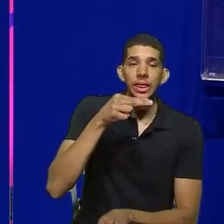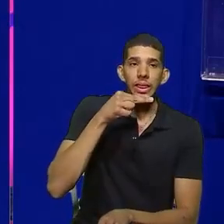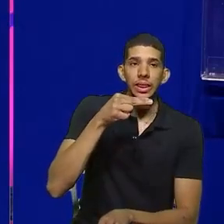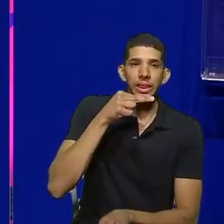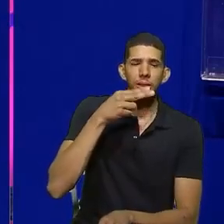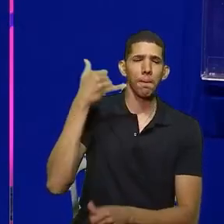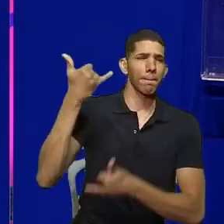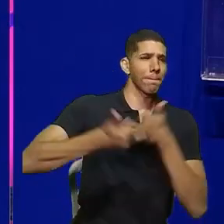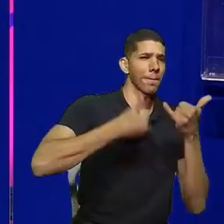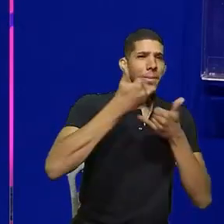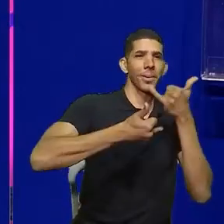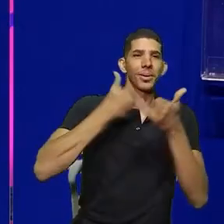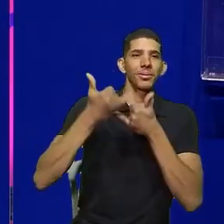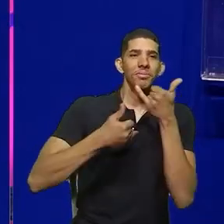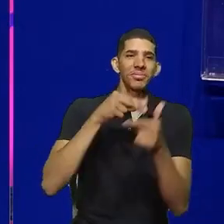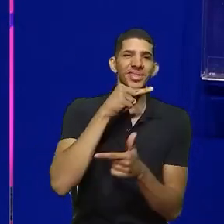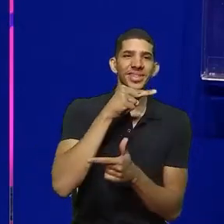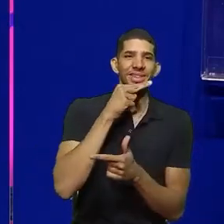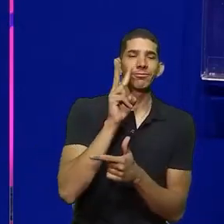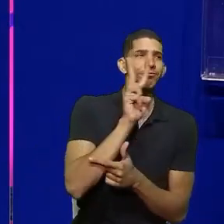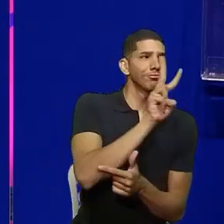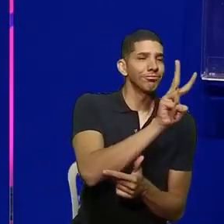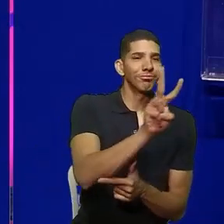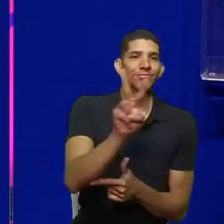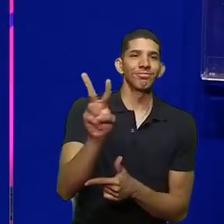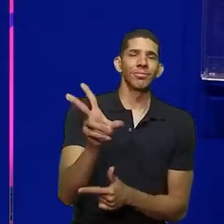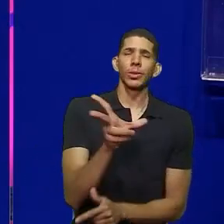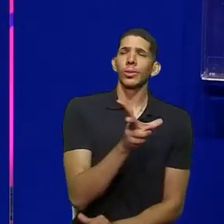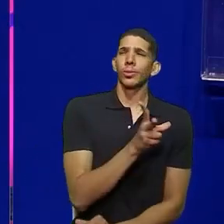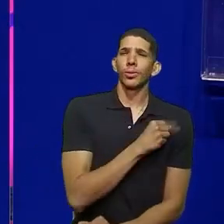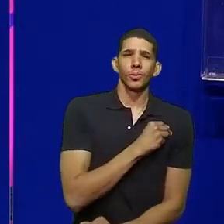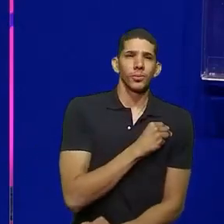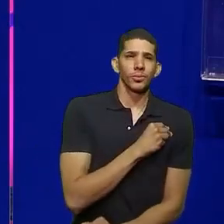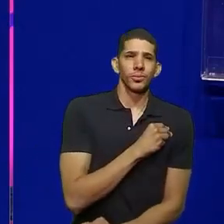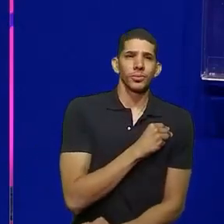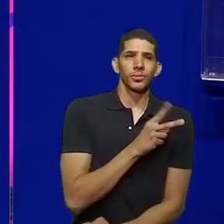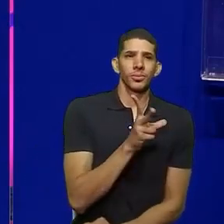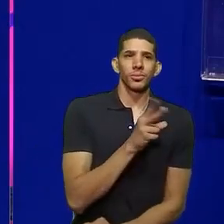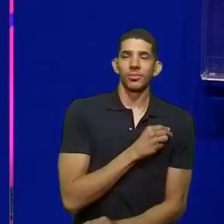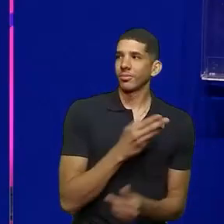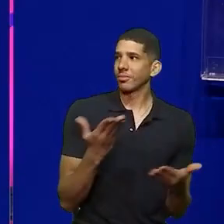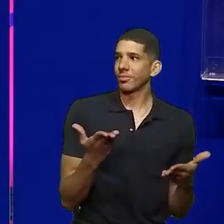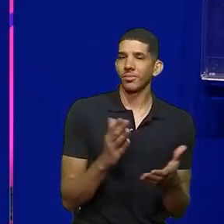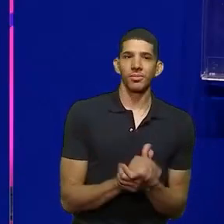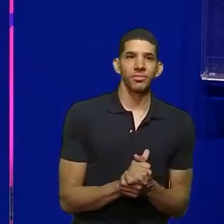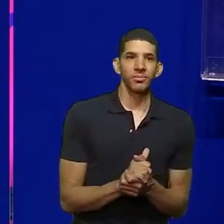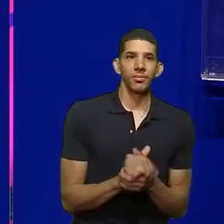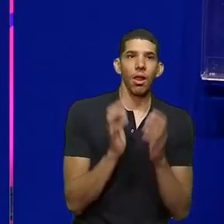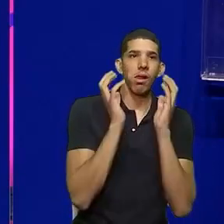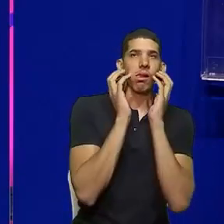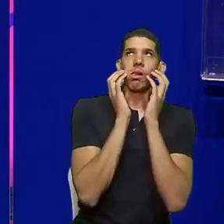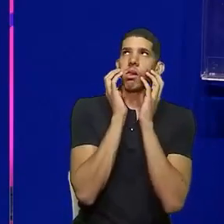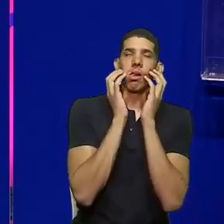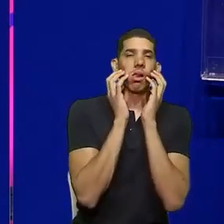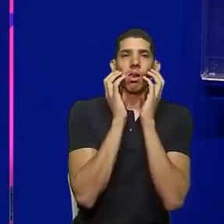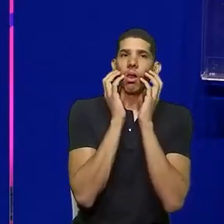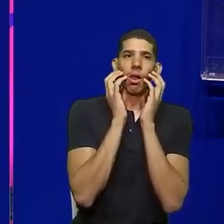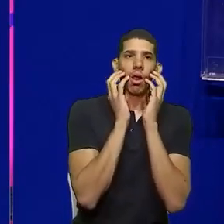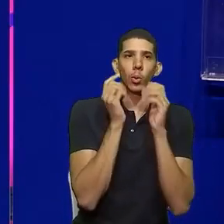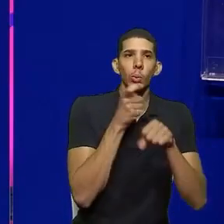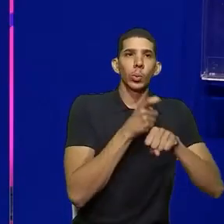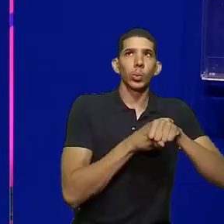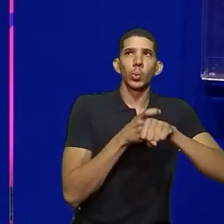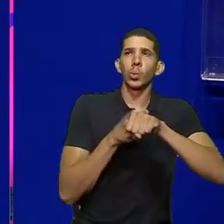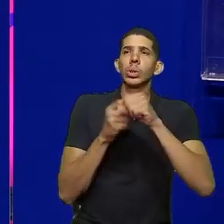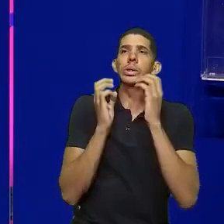seus netos. Eu ficava olhando para ela e falava, não, coitado de Raimunda falar isso, se eu não estou aguentando nem mexer o pescoço, que eu ficava com o pescoço duro, como que eu